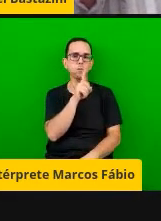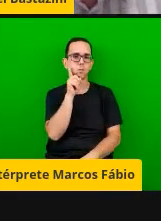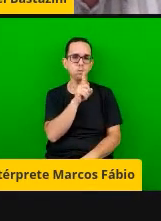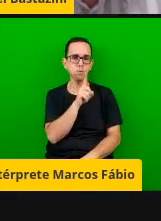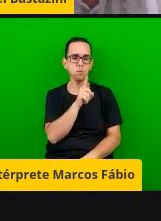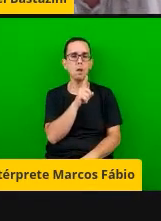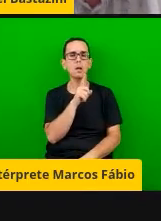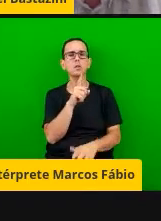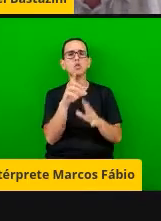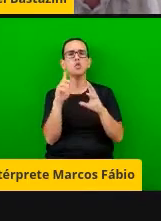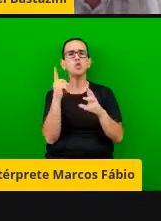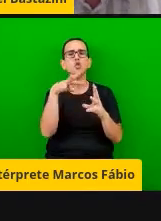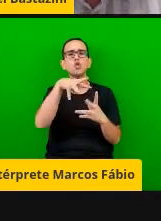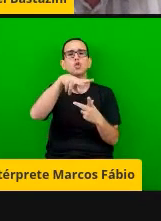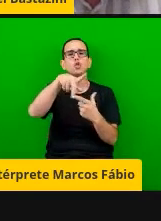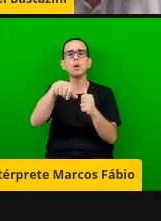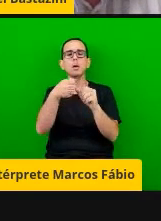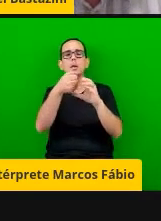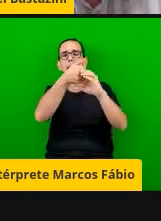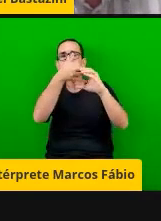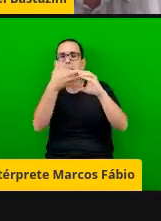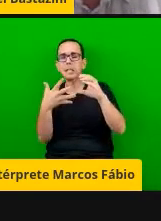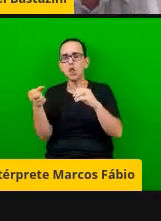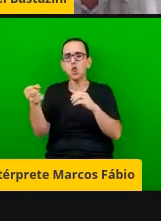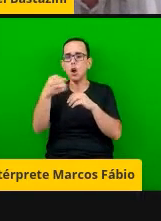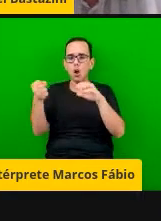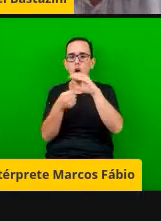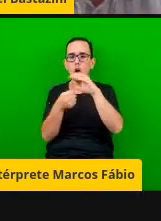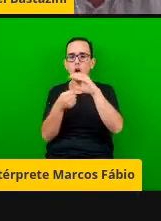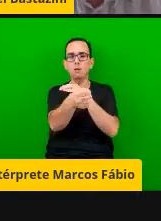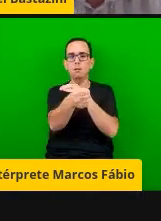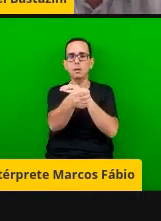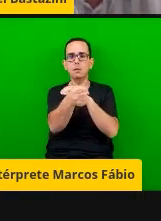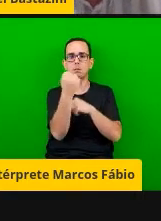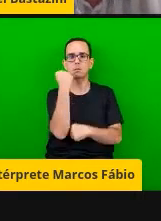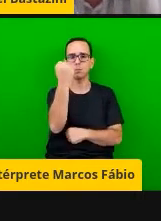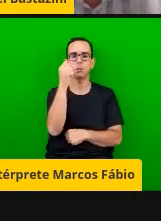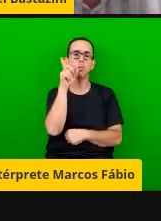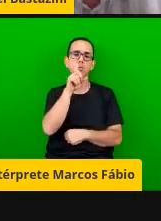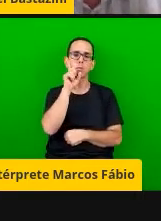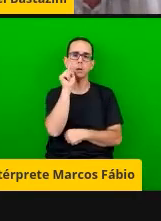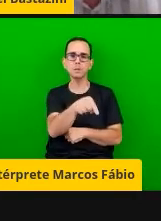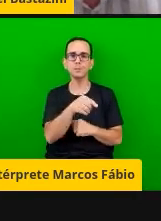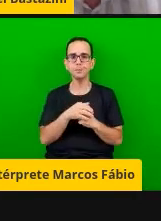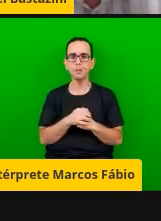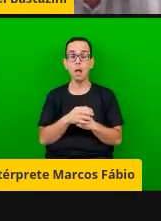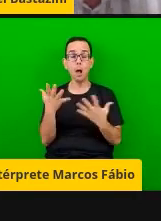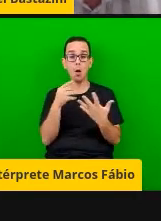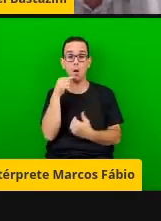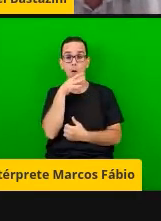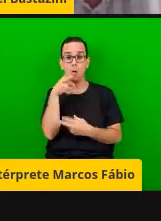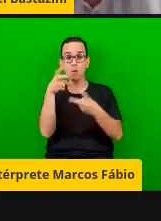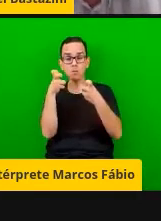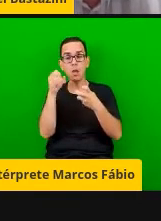hegemonia e as características da nova doutrina imperialista norte-americana. Aqui, percebam mais uma vez, eu faço um